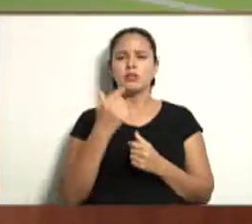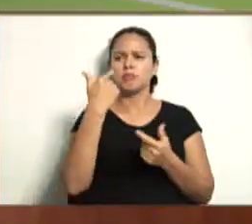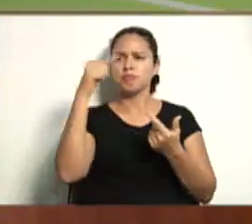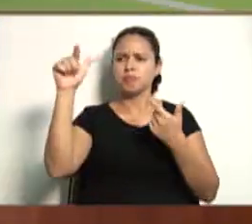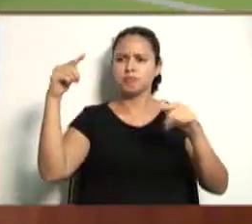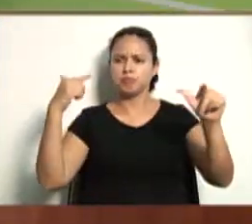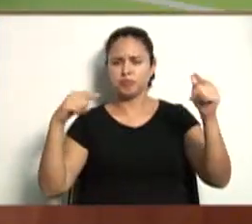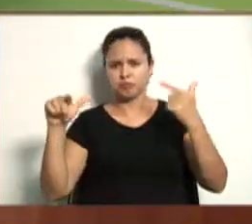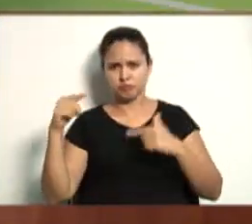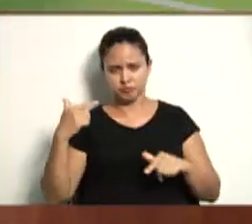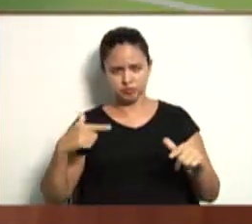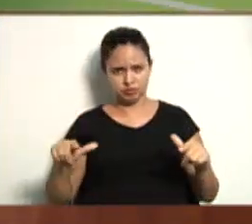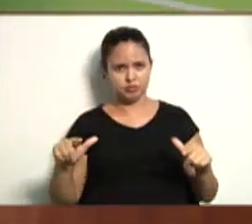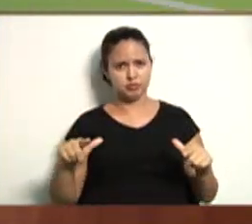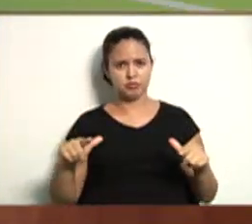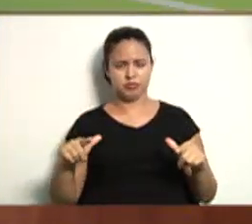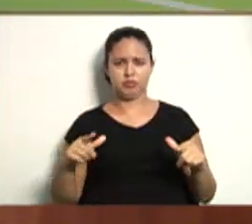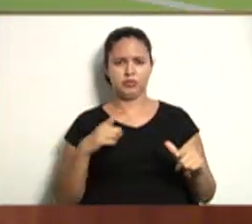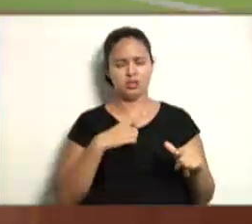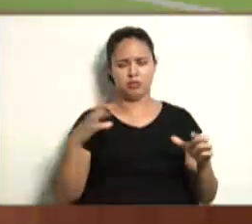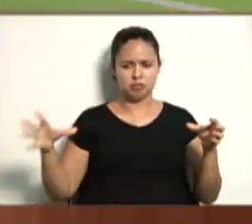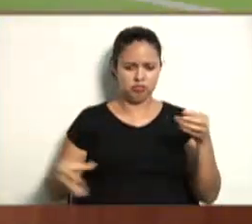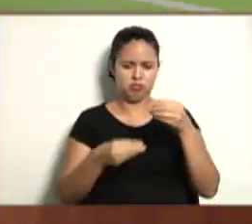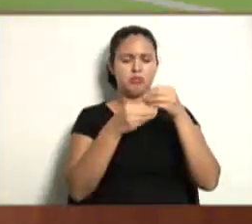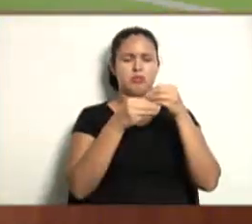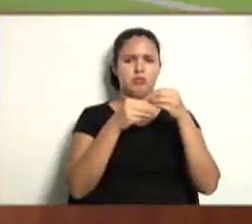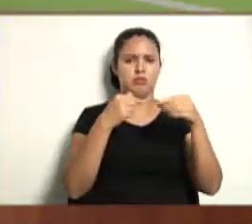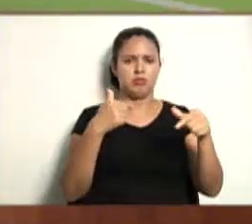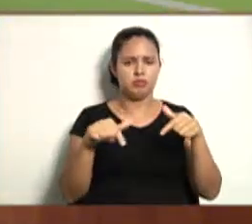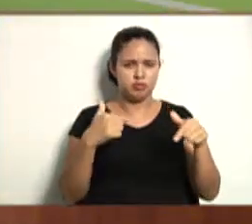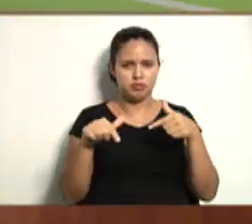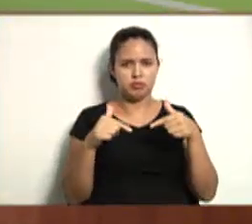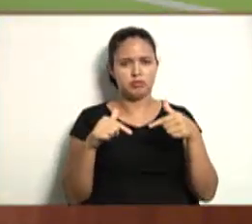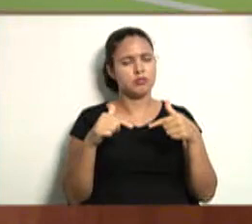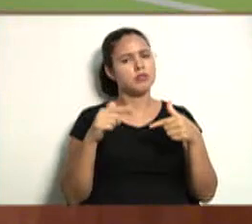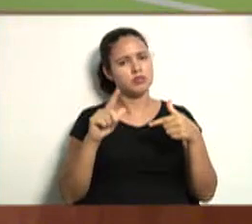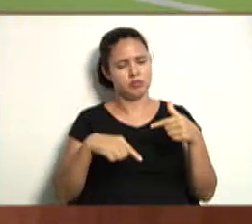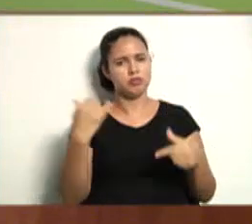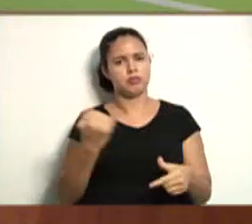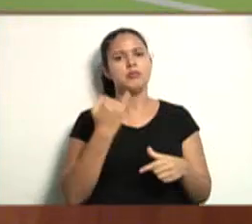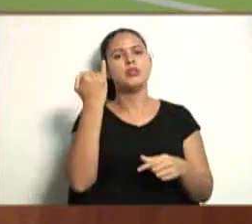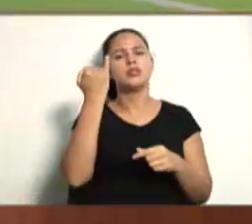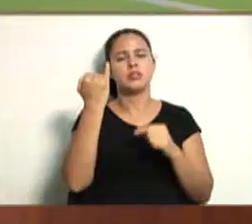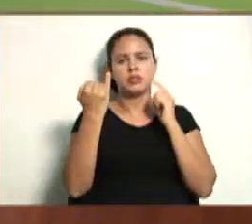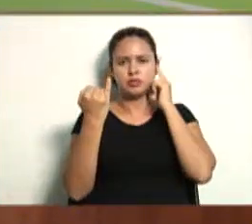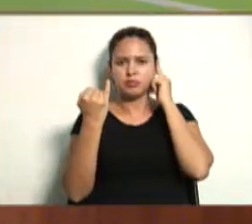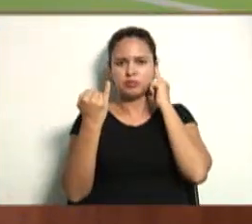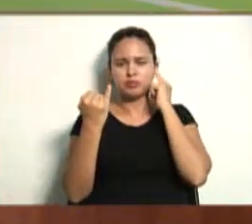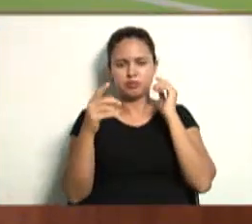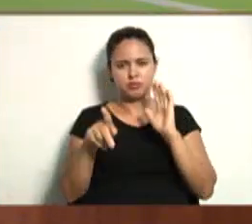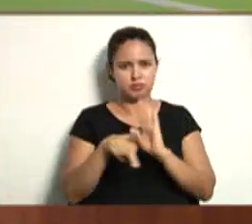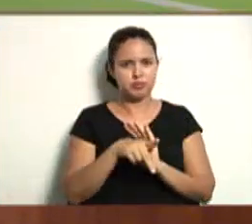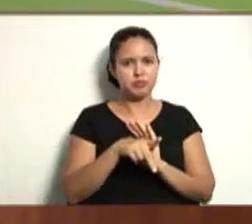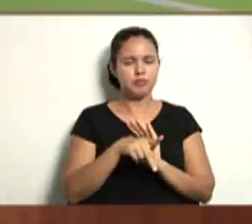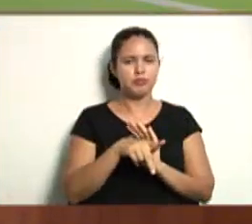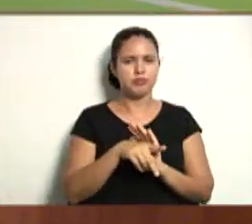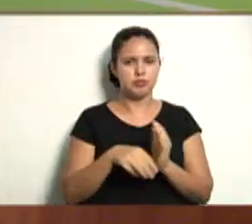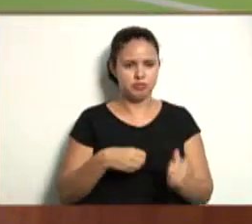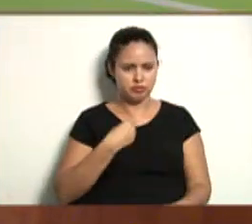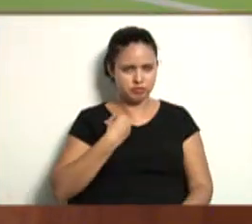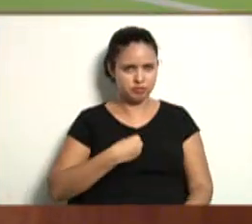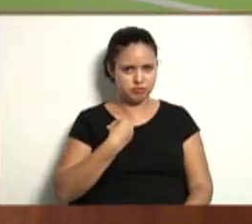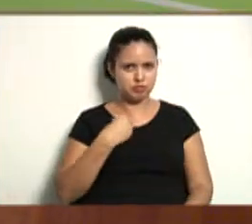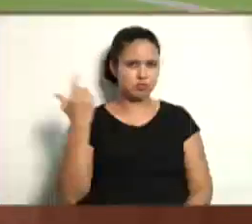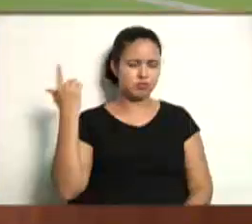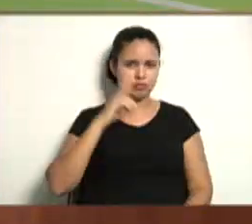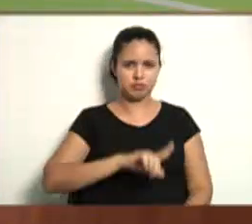coisas enriquecem o trabalho, mas trabalhar é essencial para o ser humano se realizar como ser